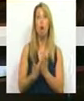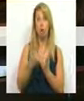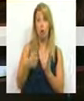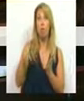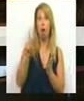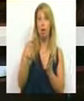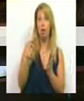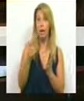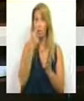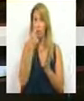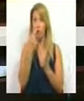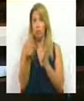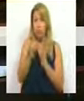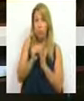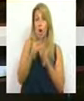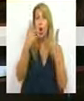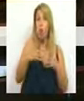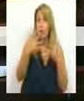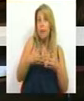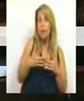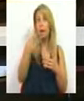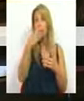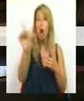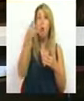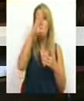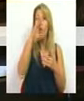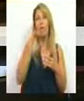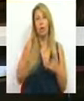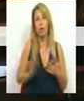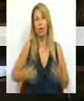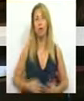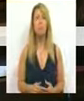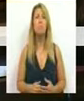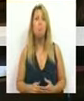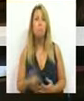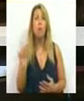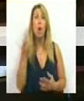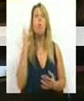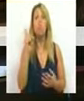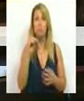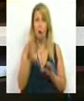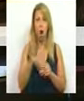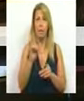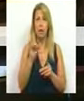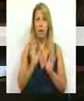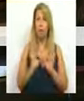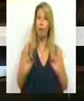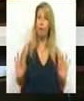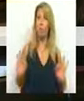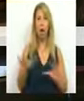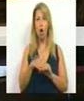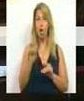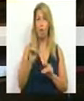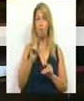que o Bloco de Esquerda faria se fosse governo. Será por não fazerem parte formal do governo? Faz-me